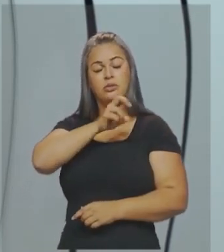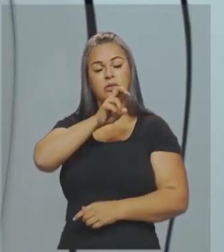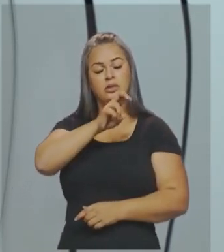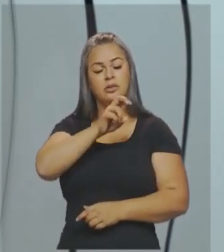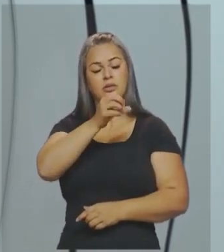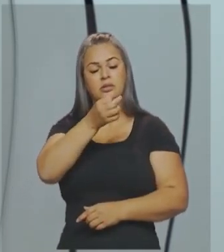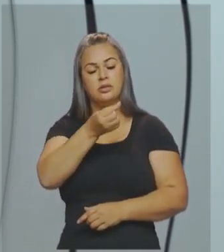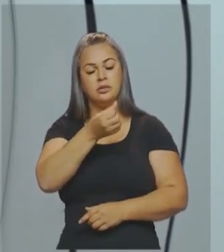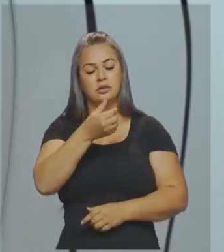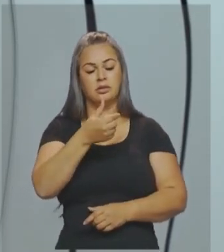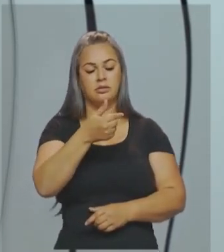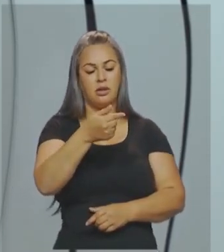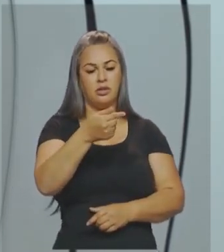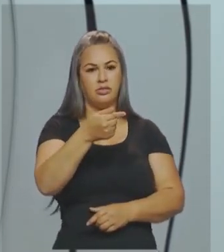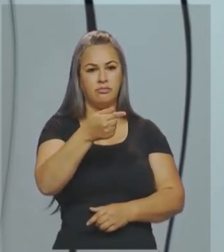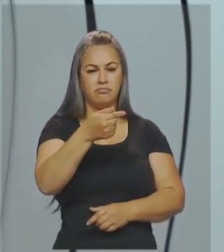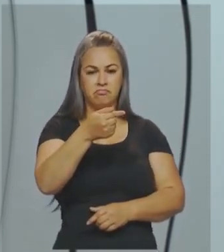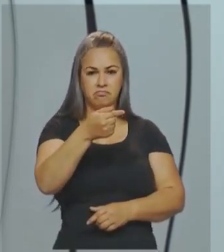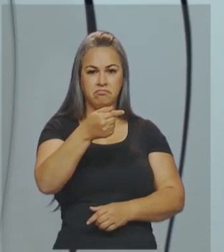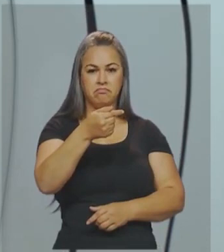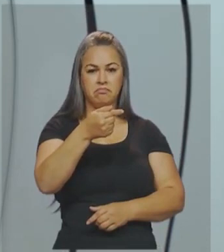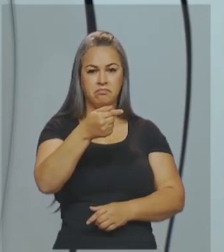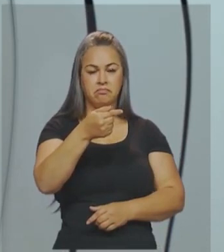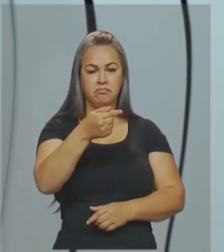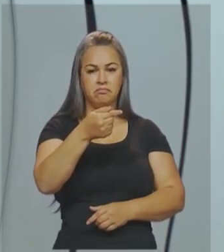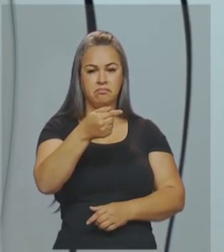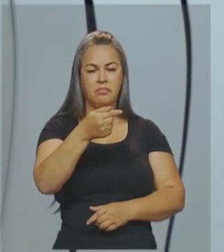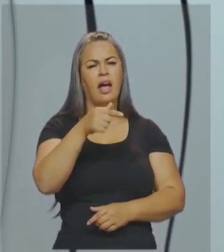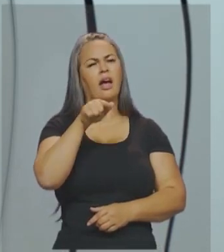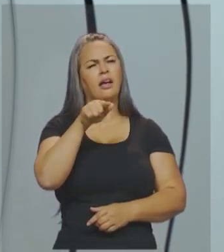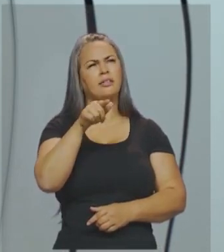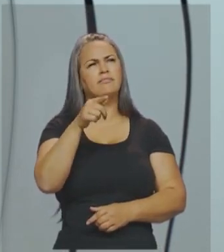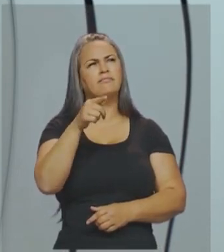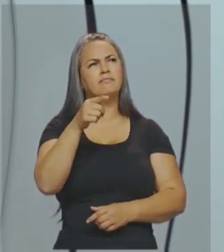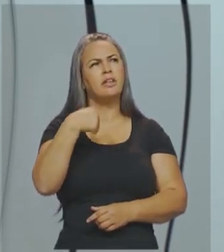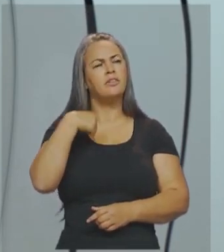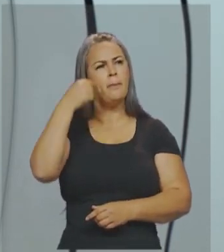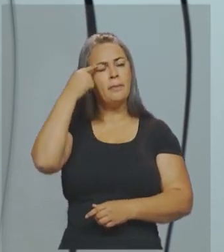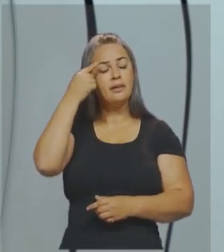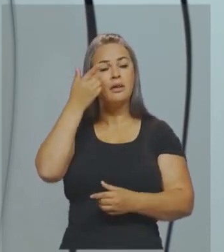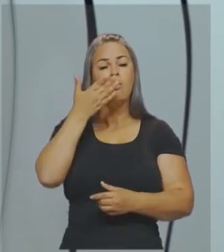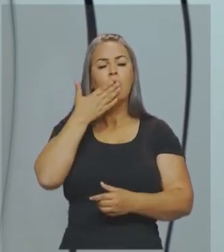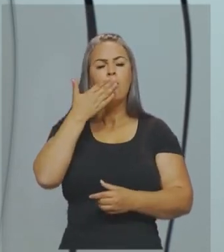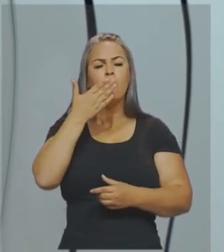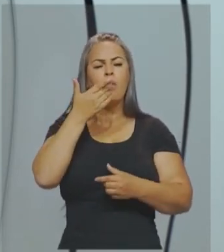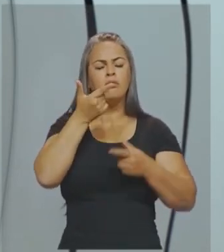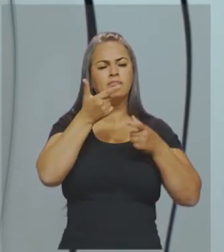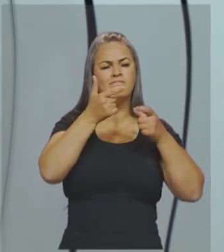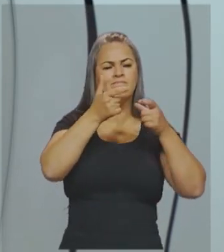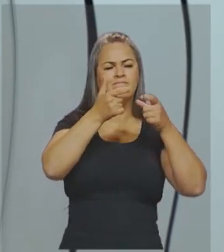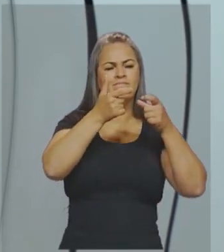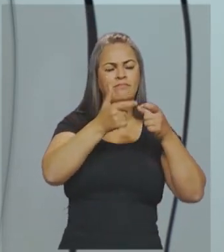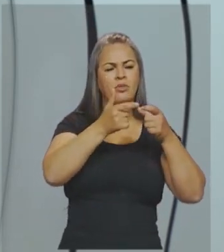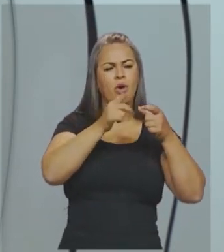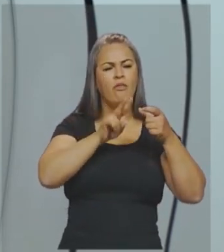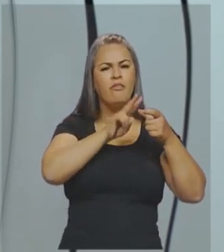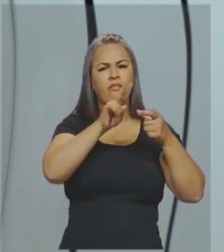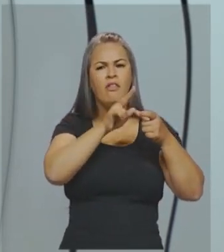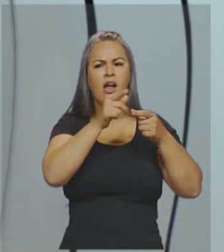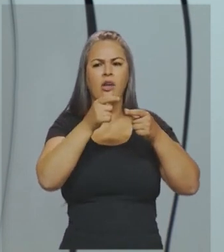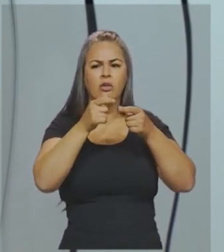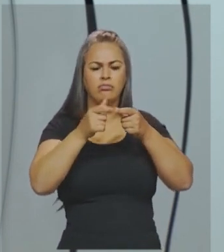567, né? Aí que a gente fala os valores posicionais, né? Cada algarismo tem seu